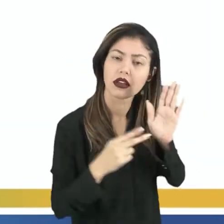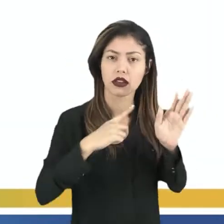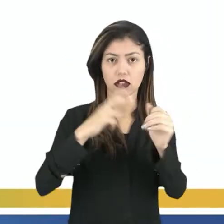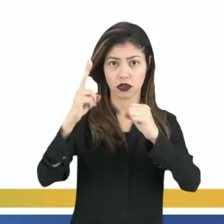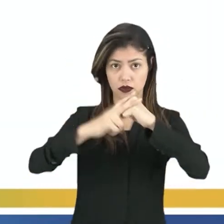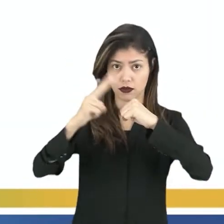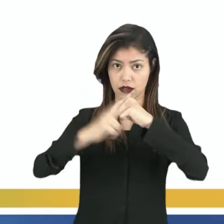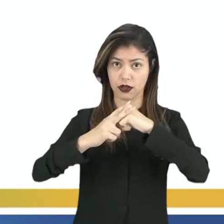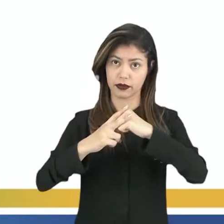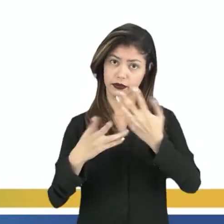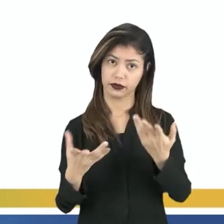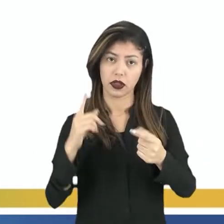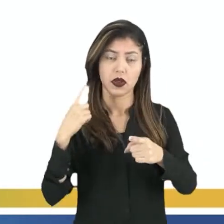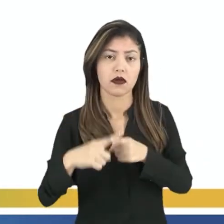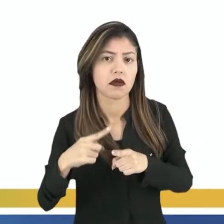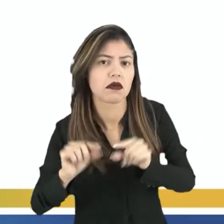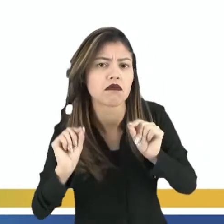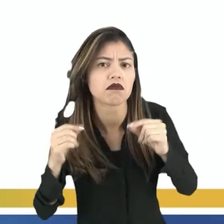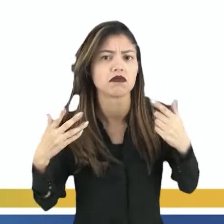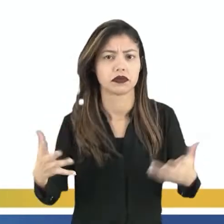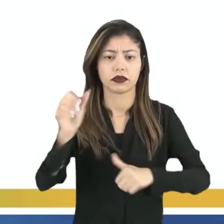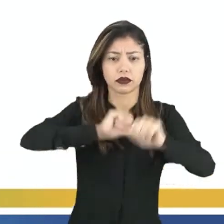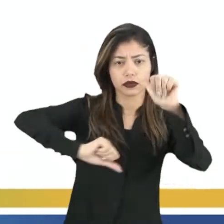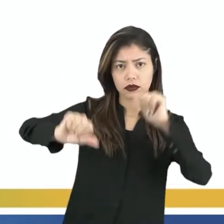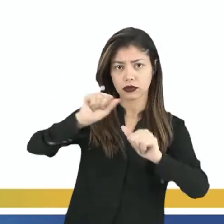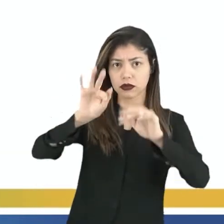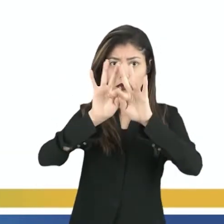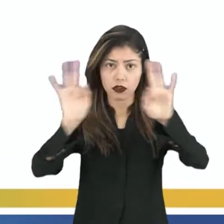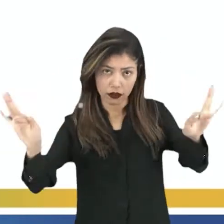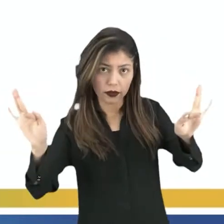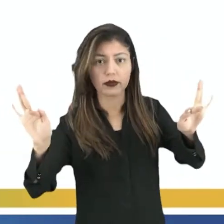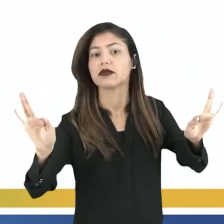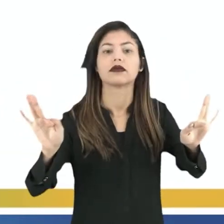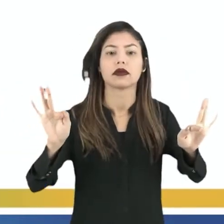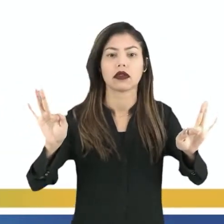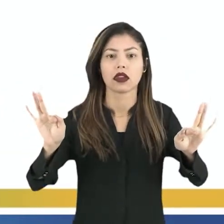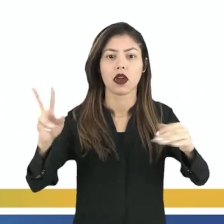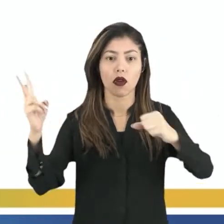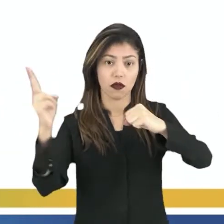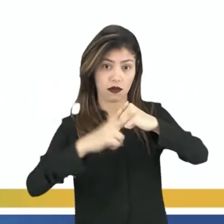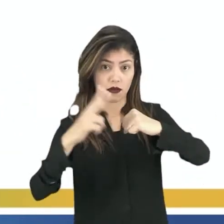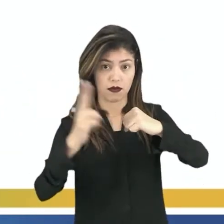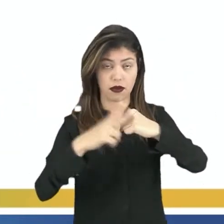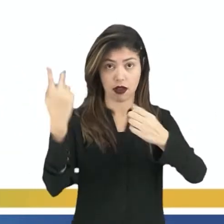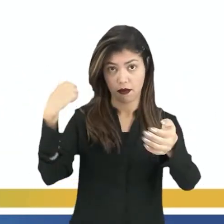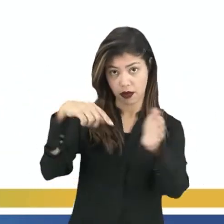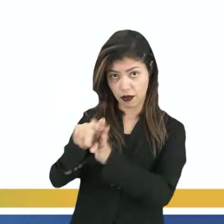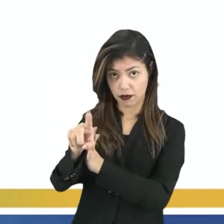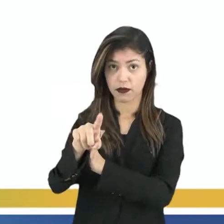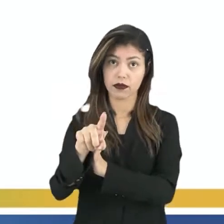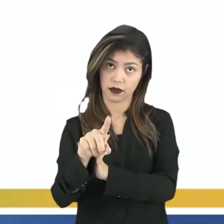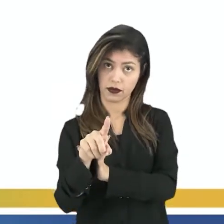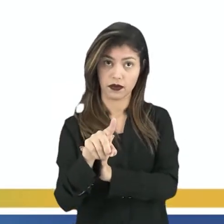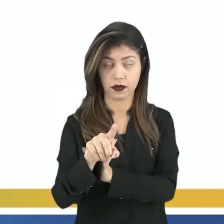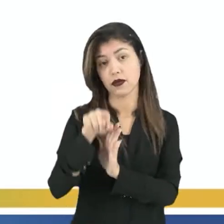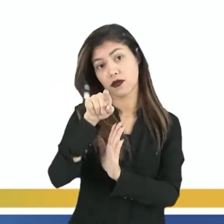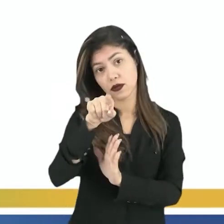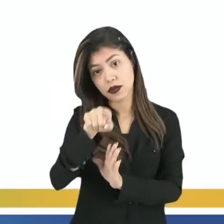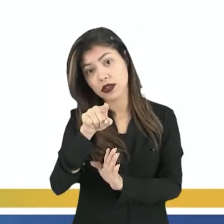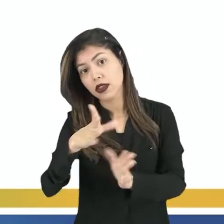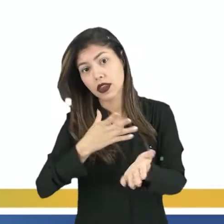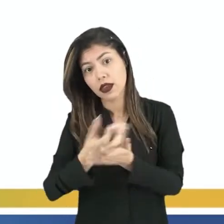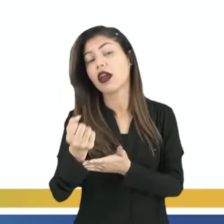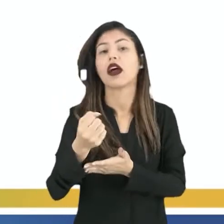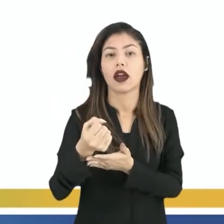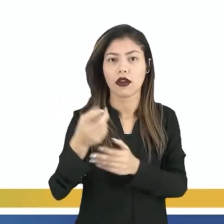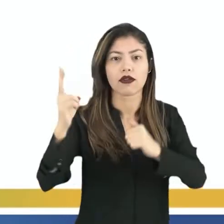be, né? Então, o que nós aprendemos? Que para transformar uma frase com o verbo to be em pergunta, você pega o verbo to be que estava na